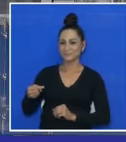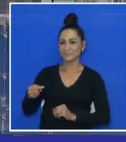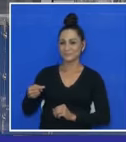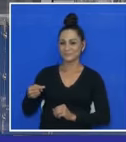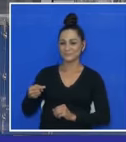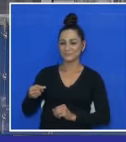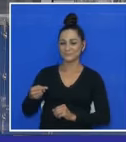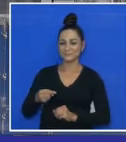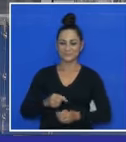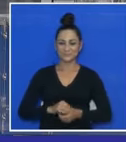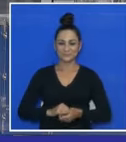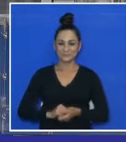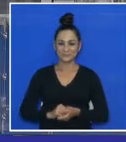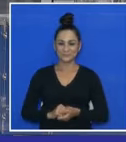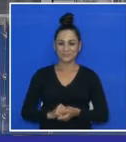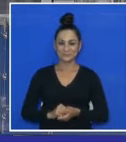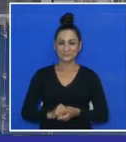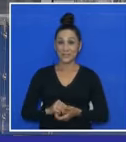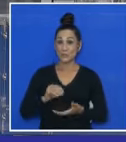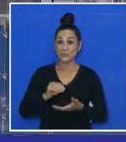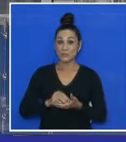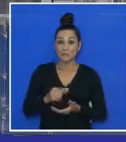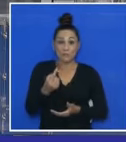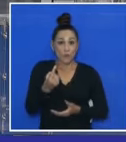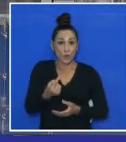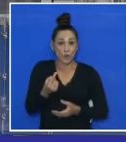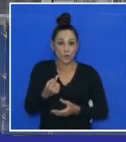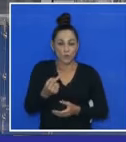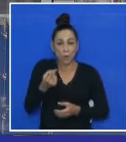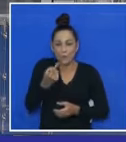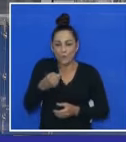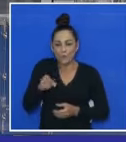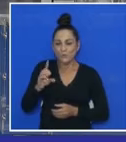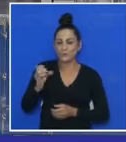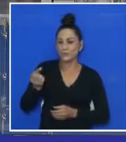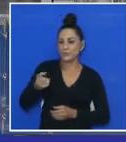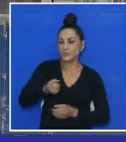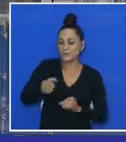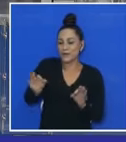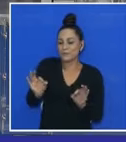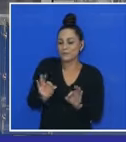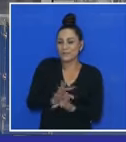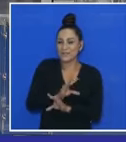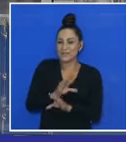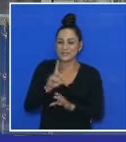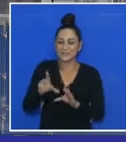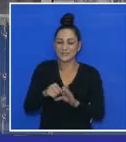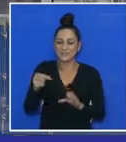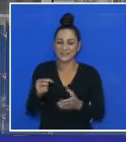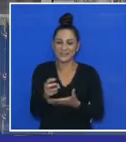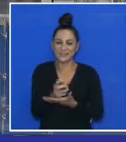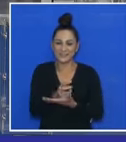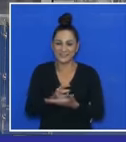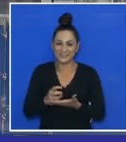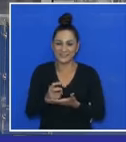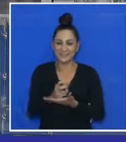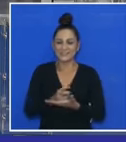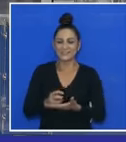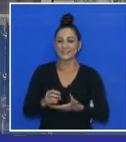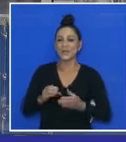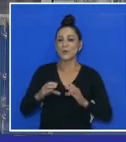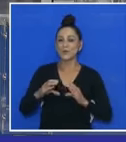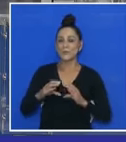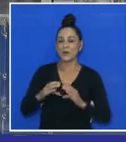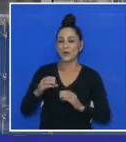61. Só falta mais um número, último número para fecharmos o sorteio da quina. Vem